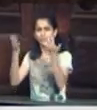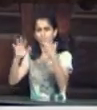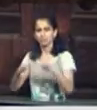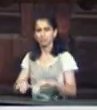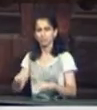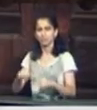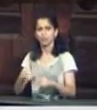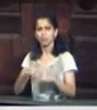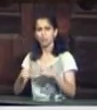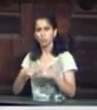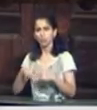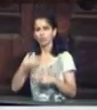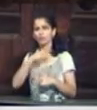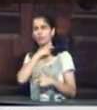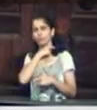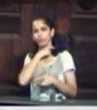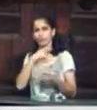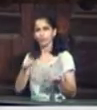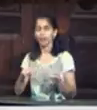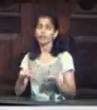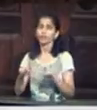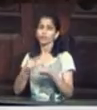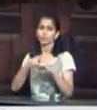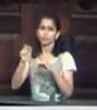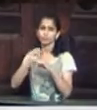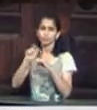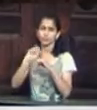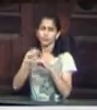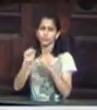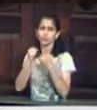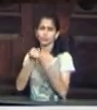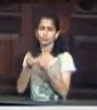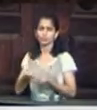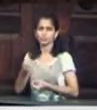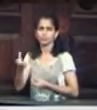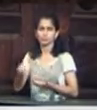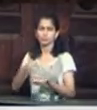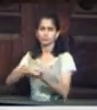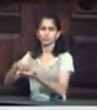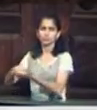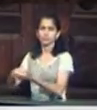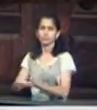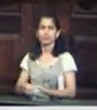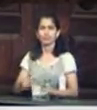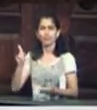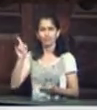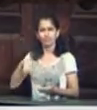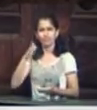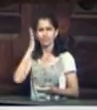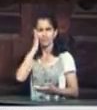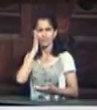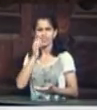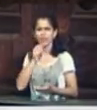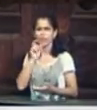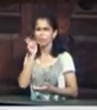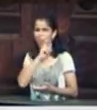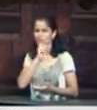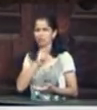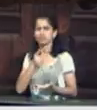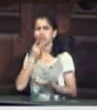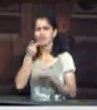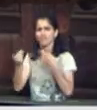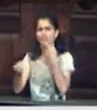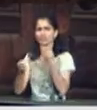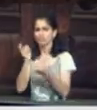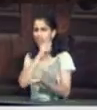do Rio de Janeiro foi o gasto com aluguel social? Todos nós sabemos que é uma falácia esse tipo de argumento.